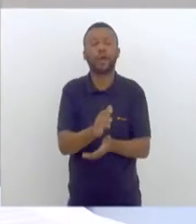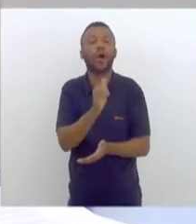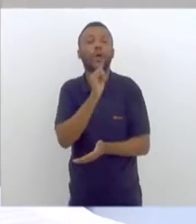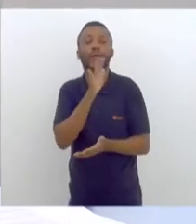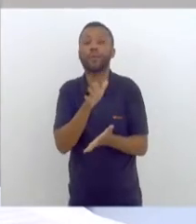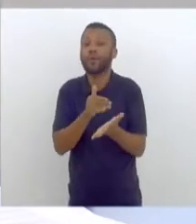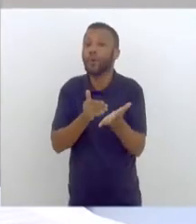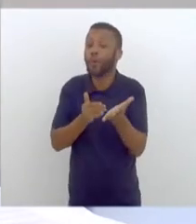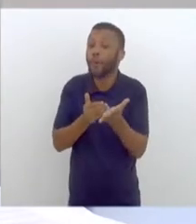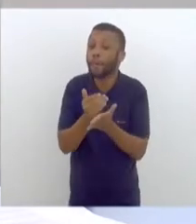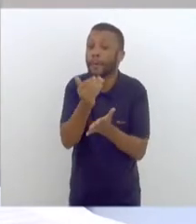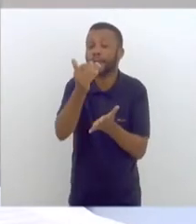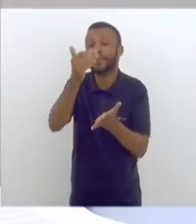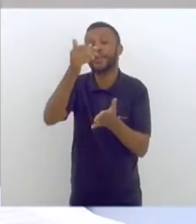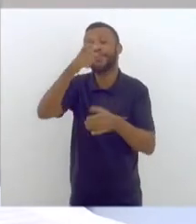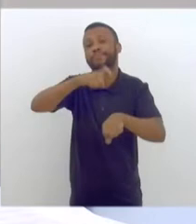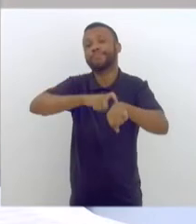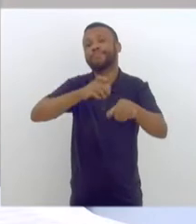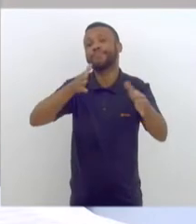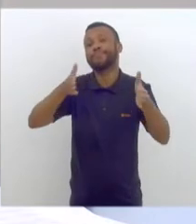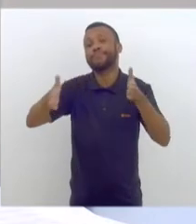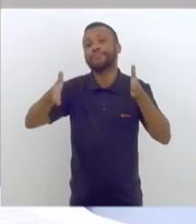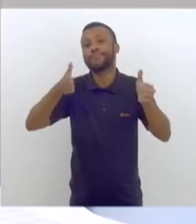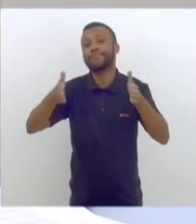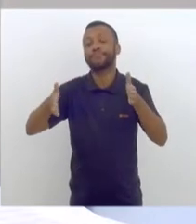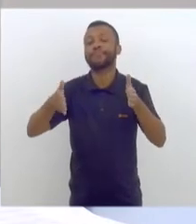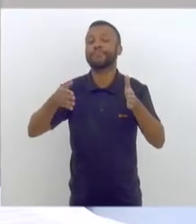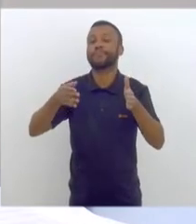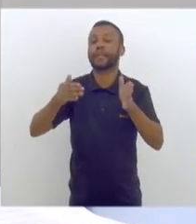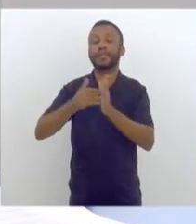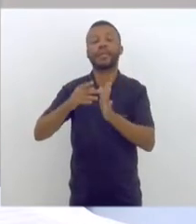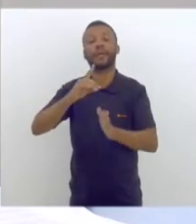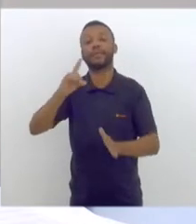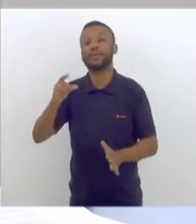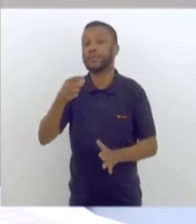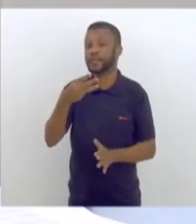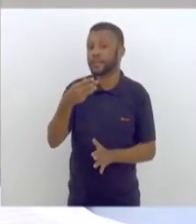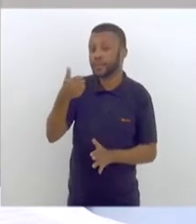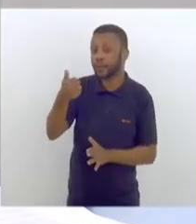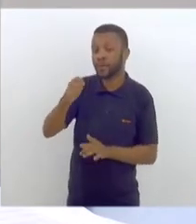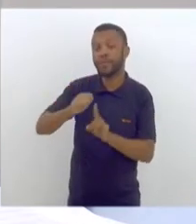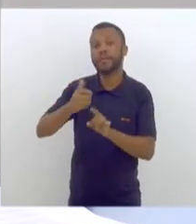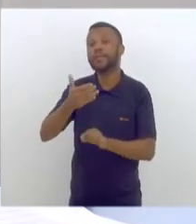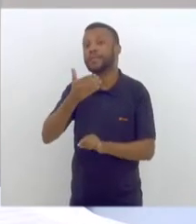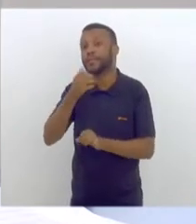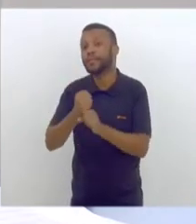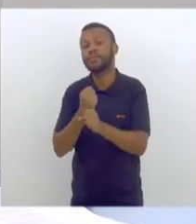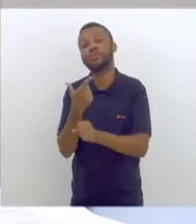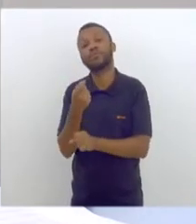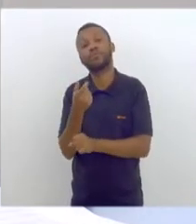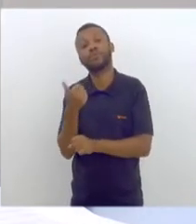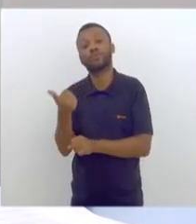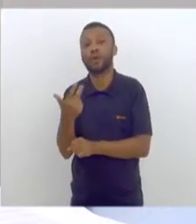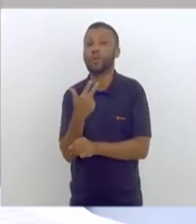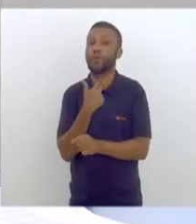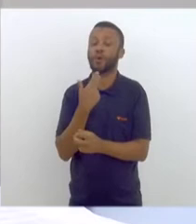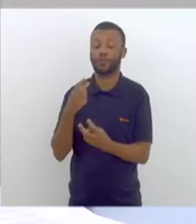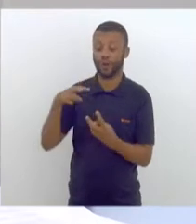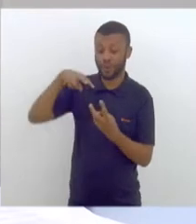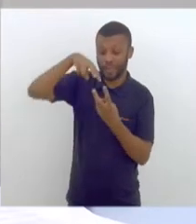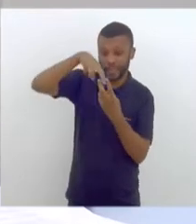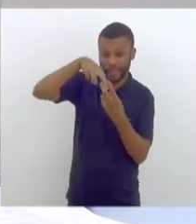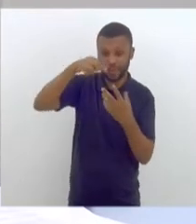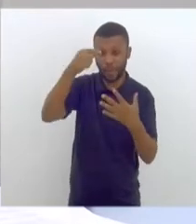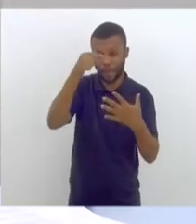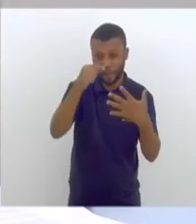tá em vigor até 31 de Dezembro de 21 E aí não pode revogar os insetos do Artigo